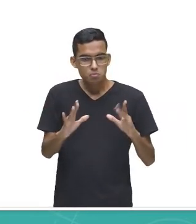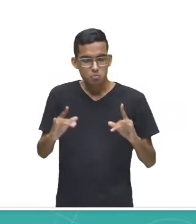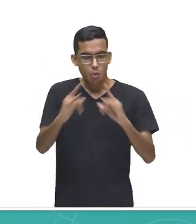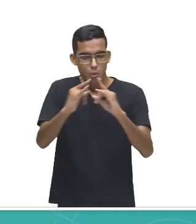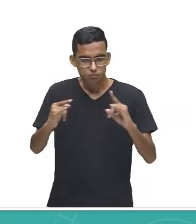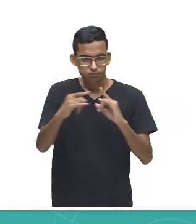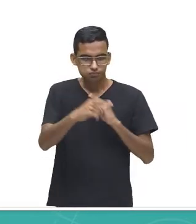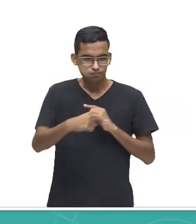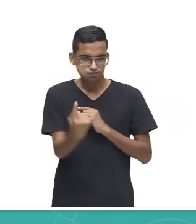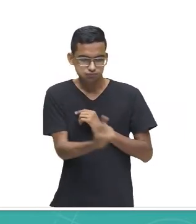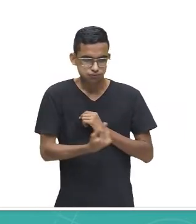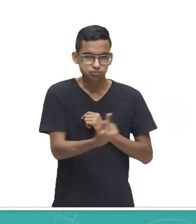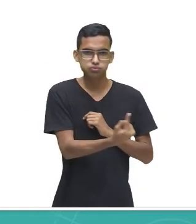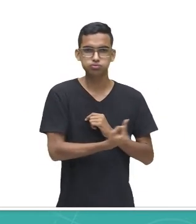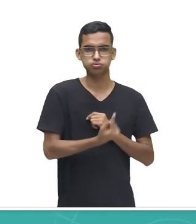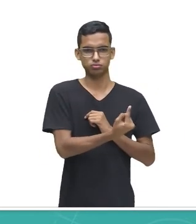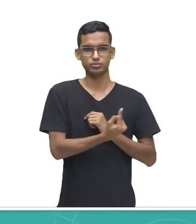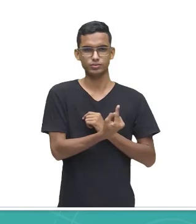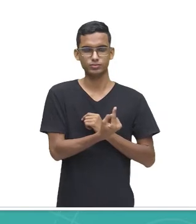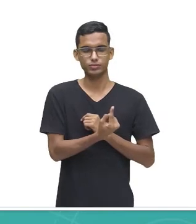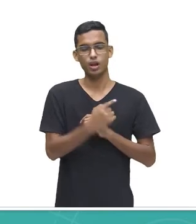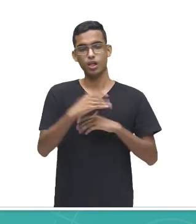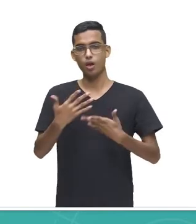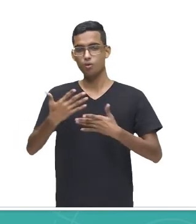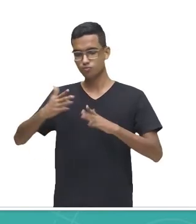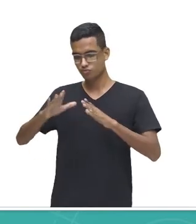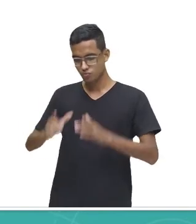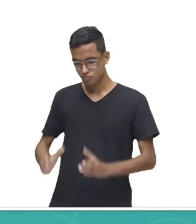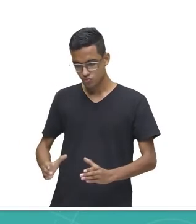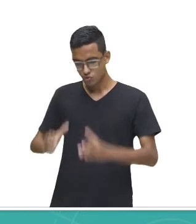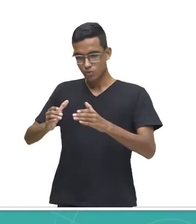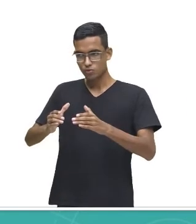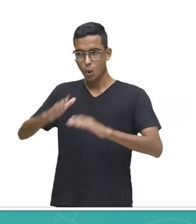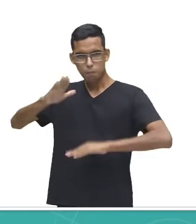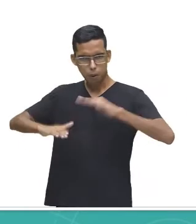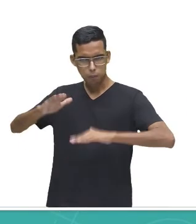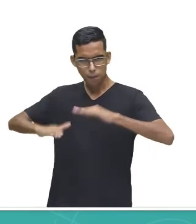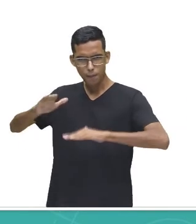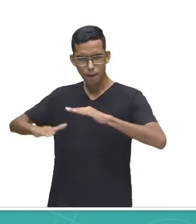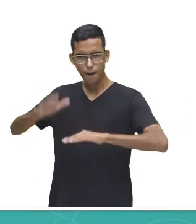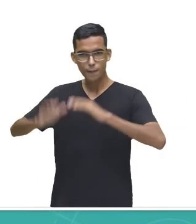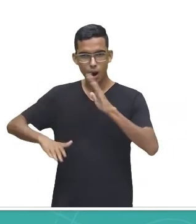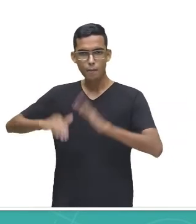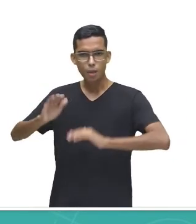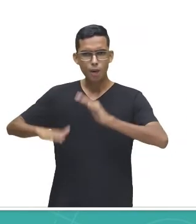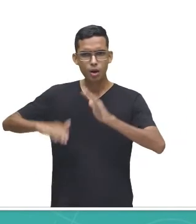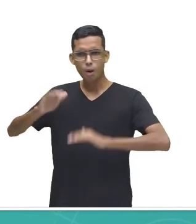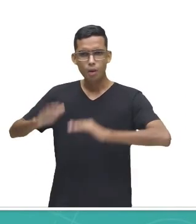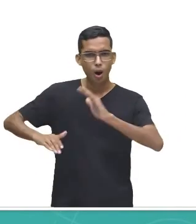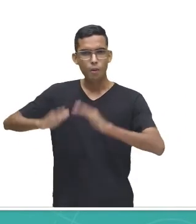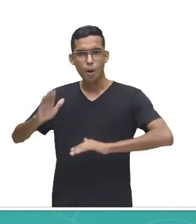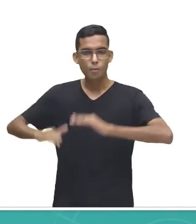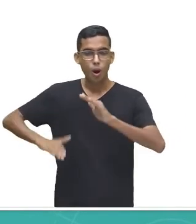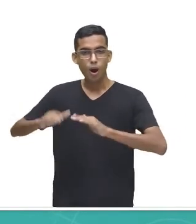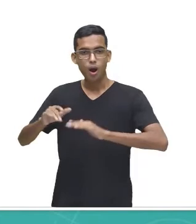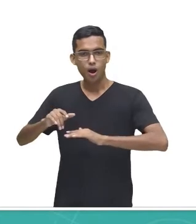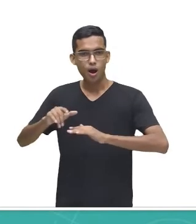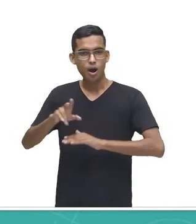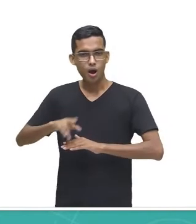construindo esse movimento. E aí os tambores, esta entidade dança no terreiro ao som